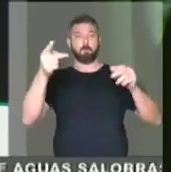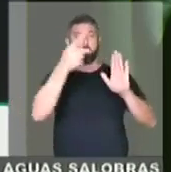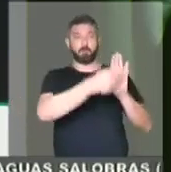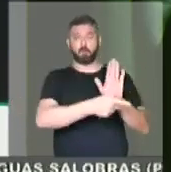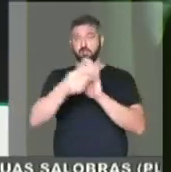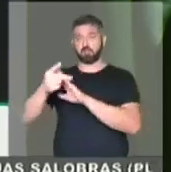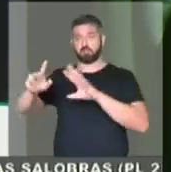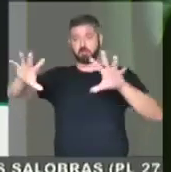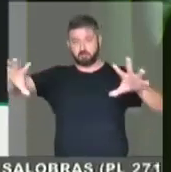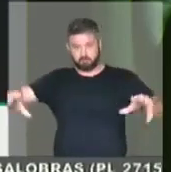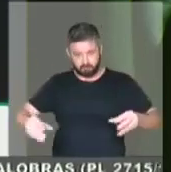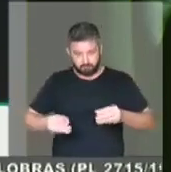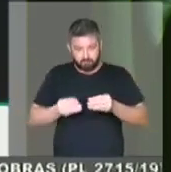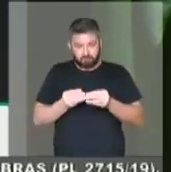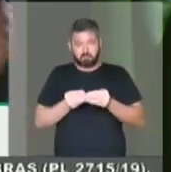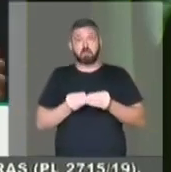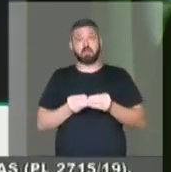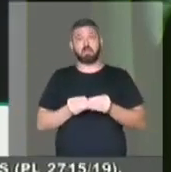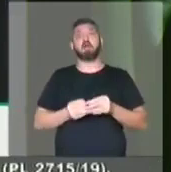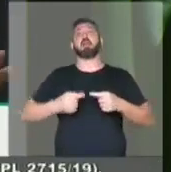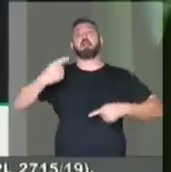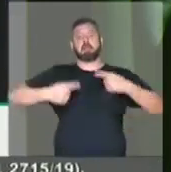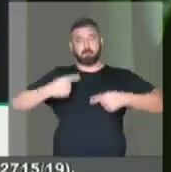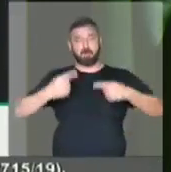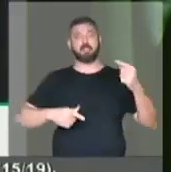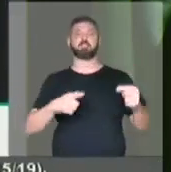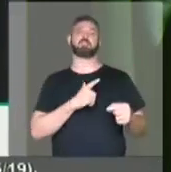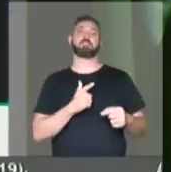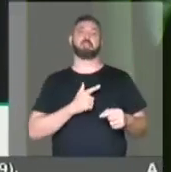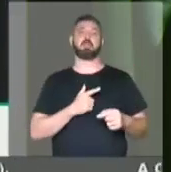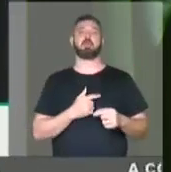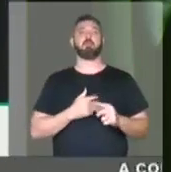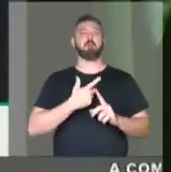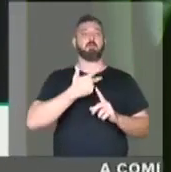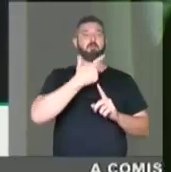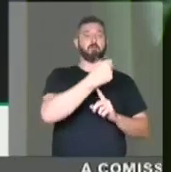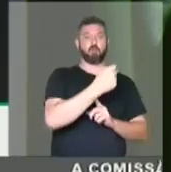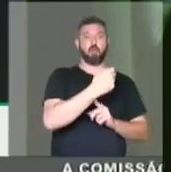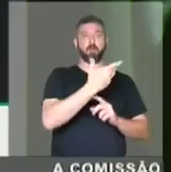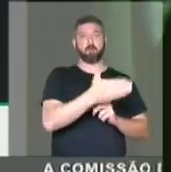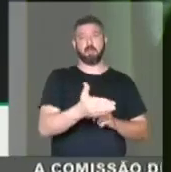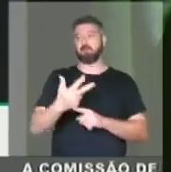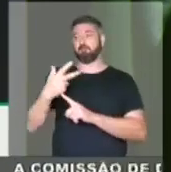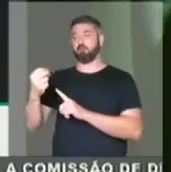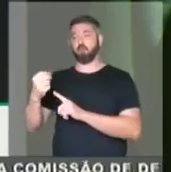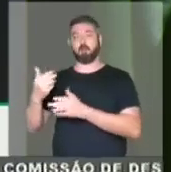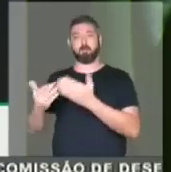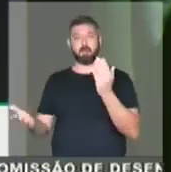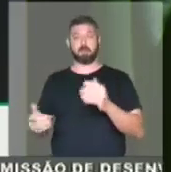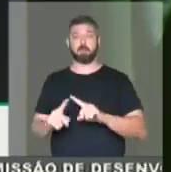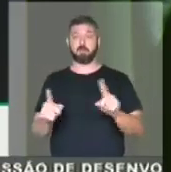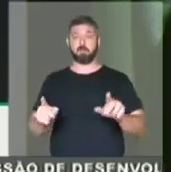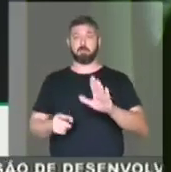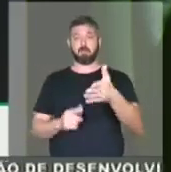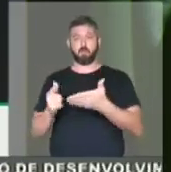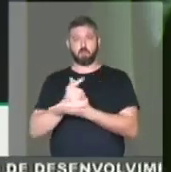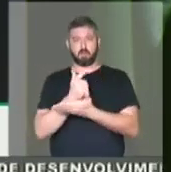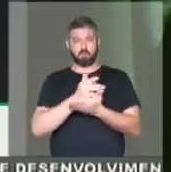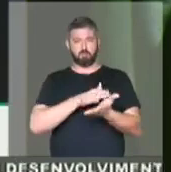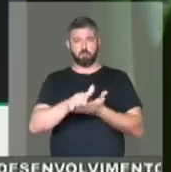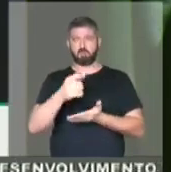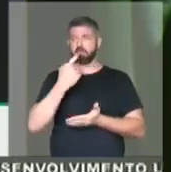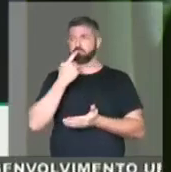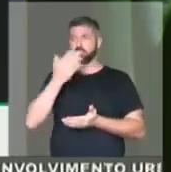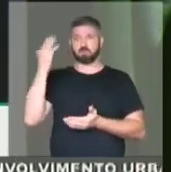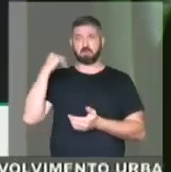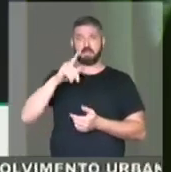medida de muito debate, com vitórias e com derrotas de todos os lados. Agora, é importante dizer que no livro recentemente